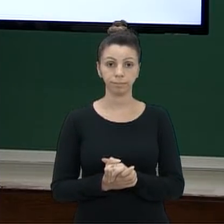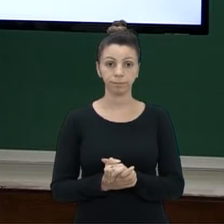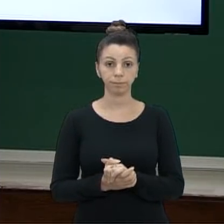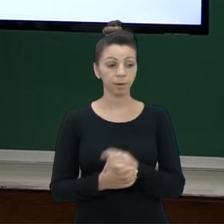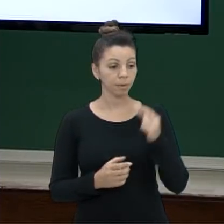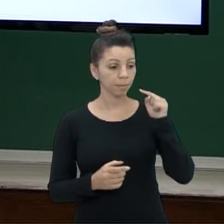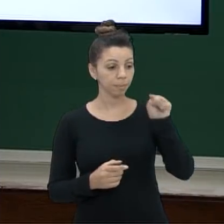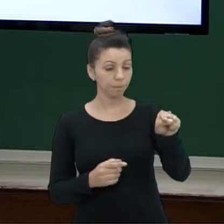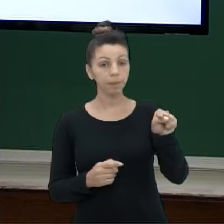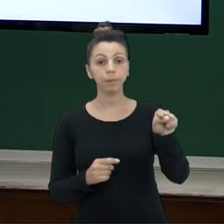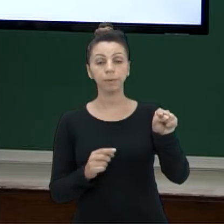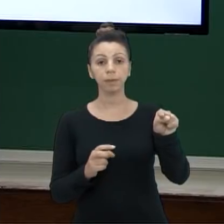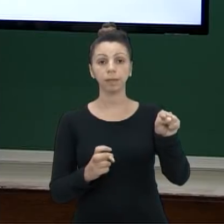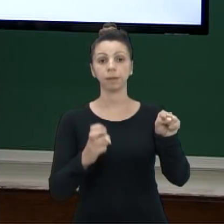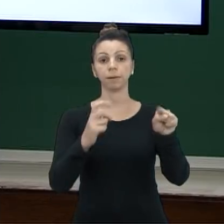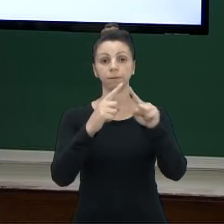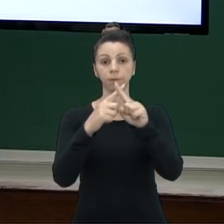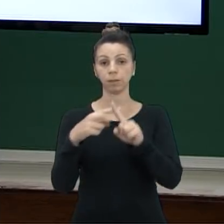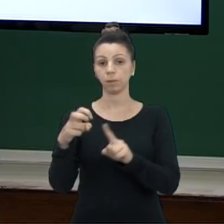a gente tem 5.000.